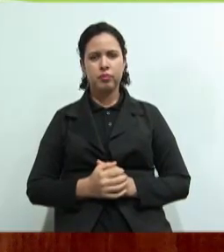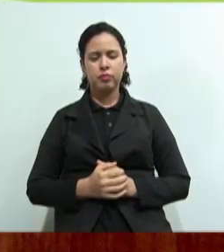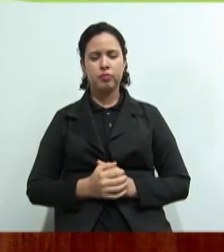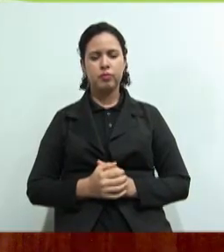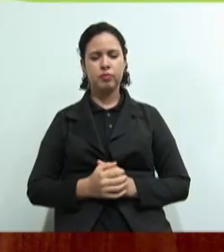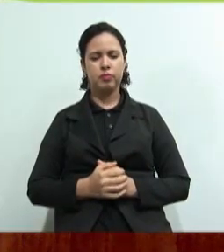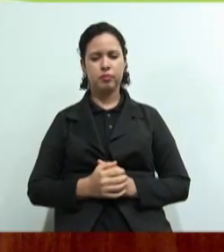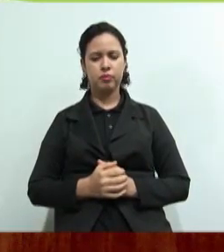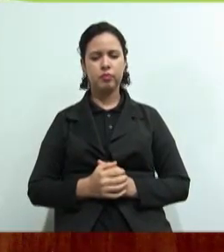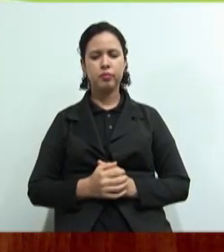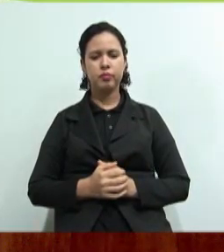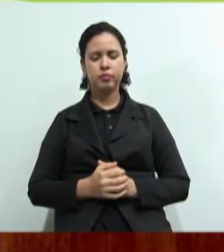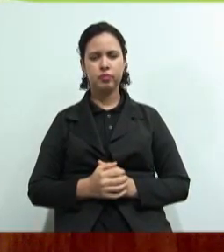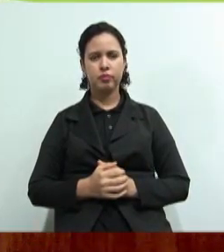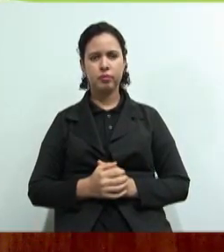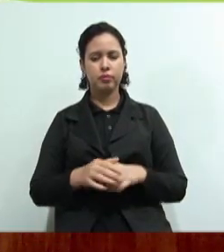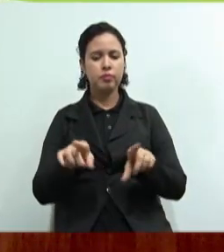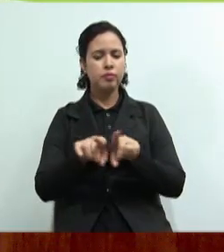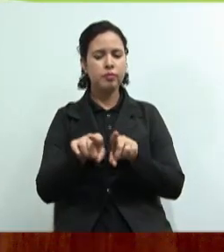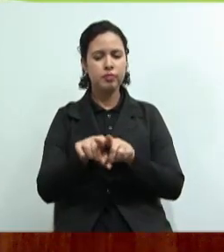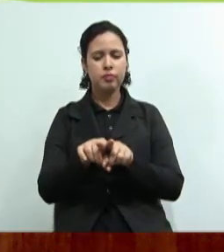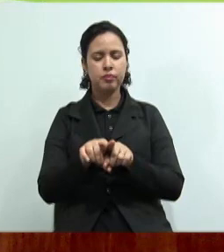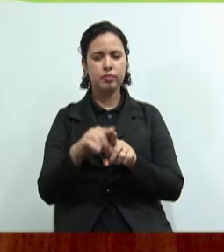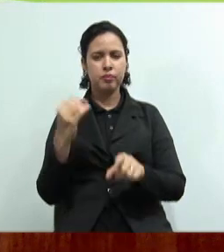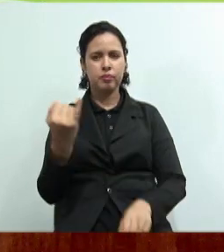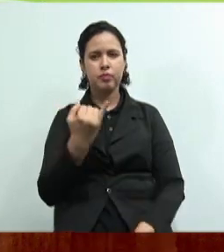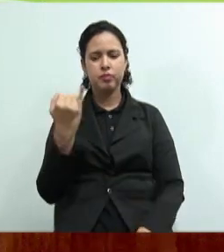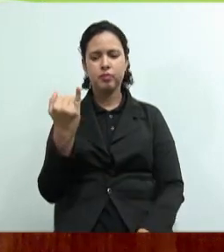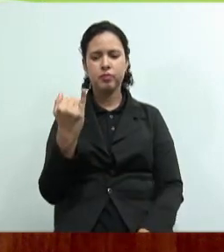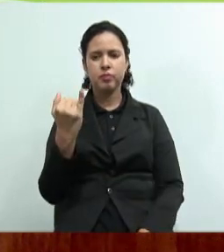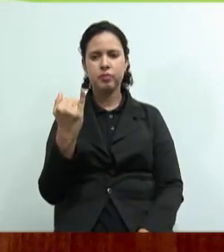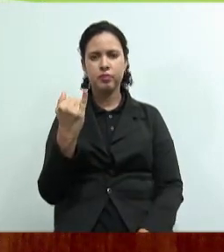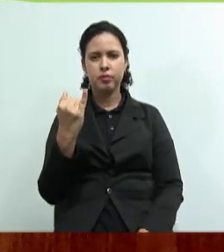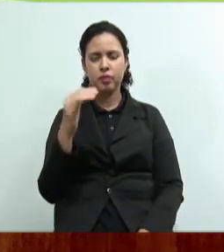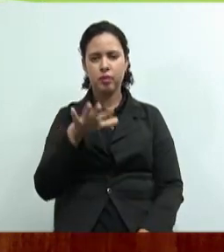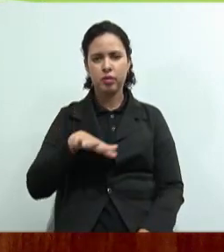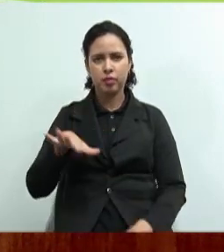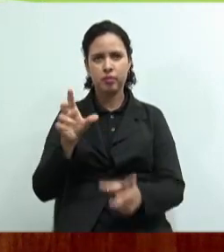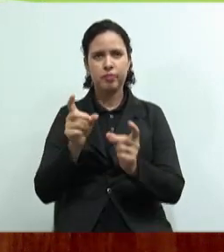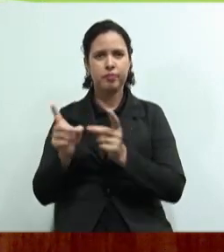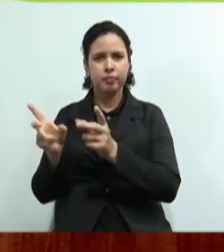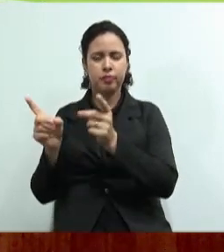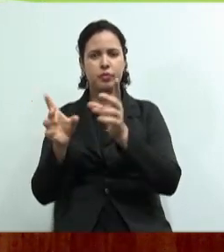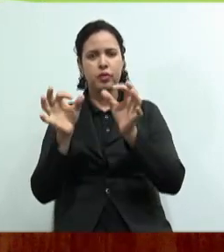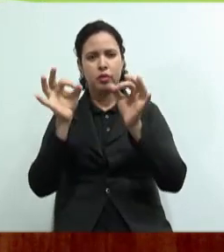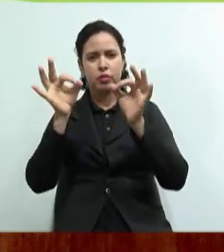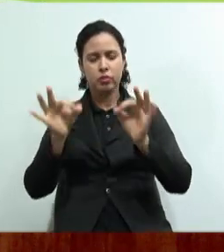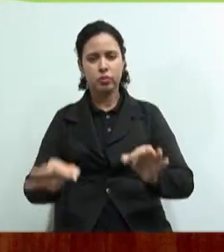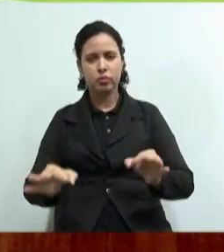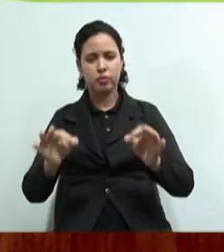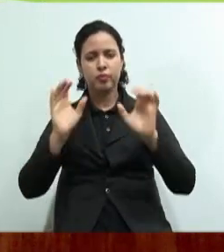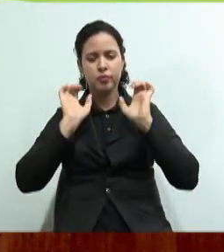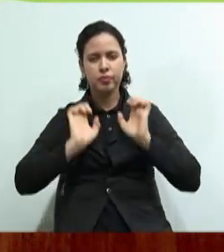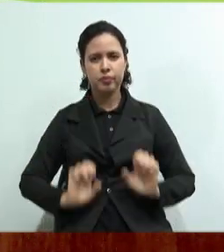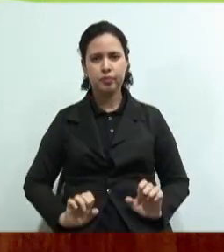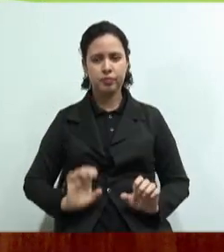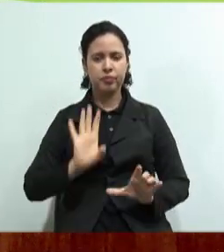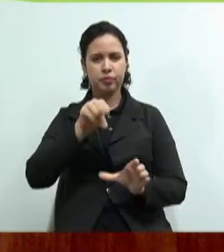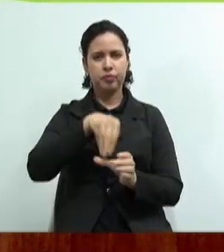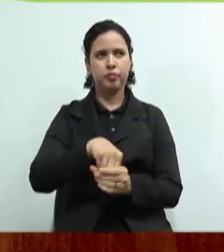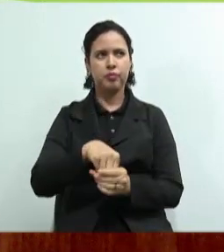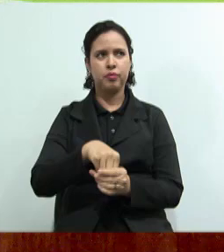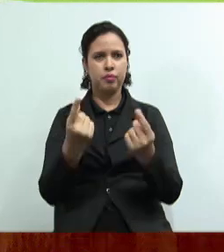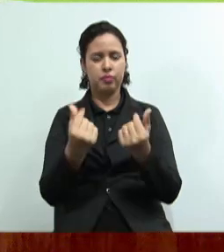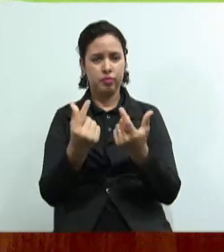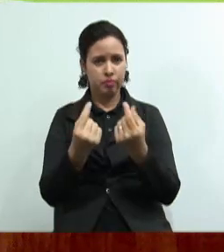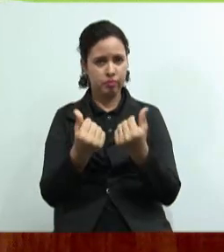que esse comércio justo e ético, ele está dentro do que chamamos de economia solidária. E a economia